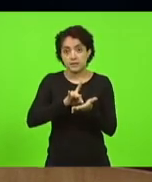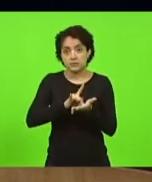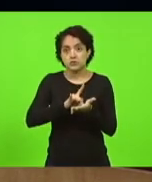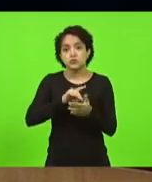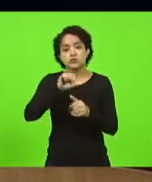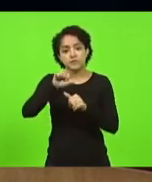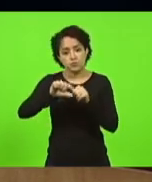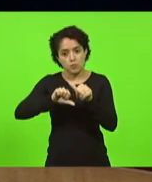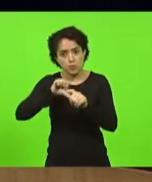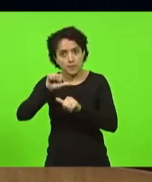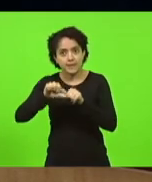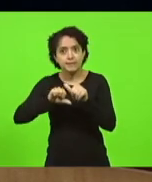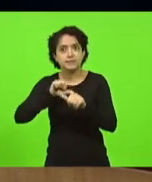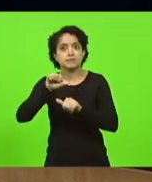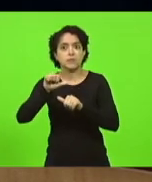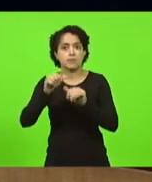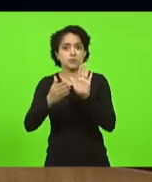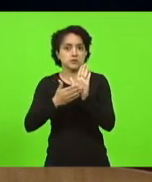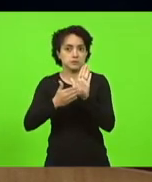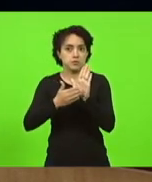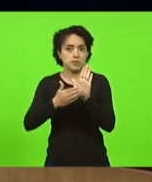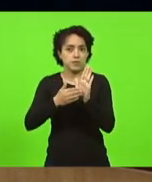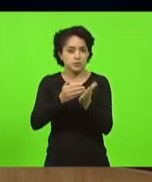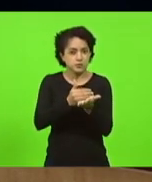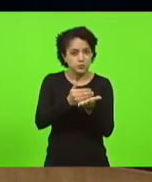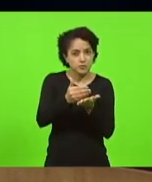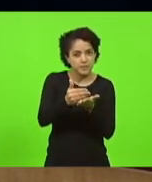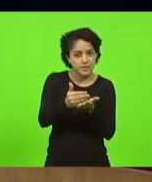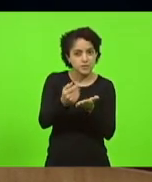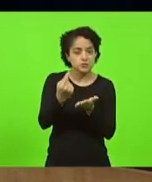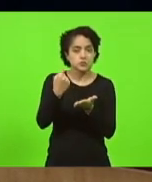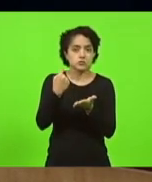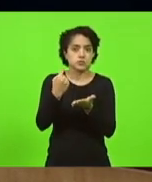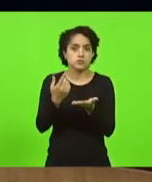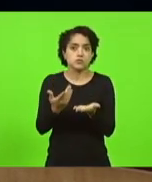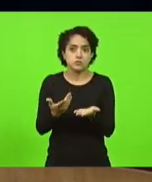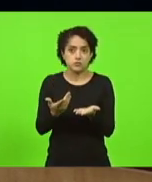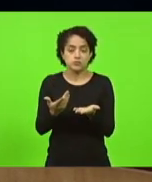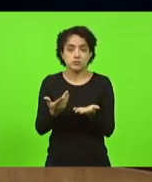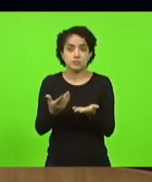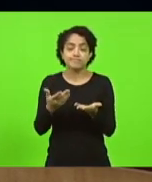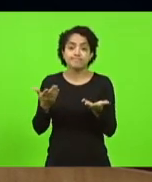da proposta inicial, aquela que certamente seria